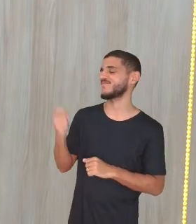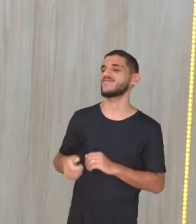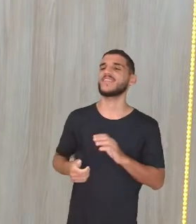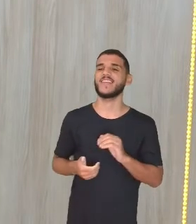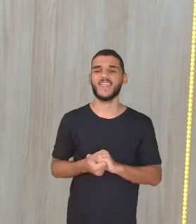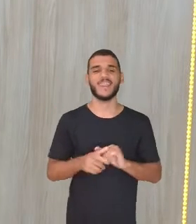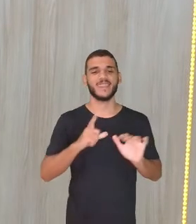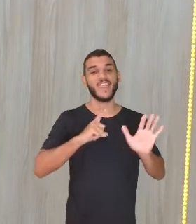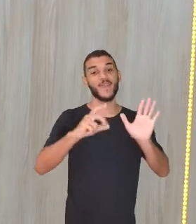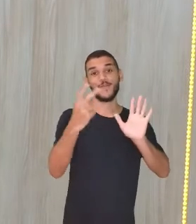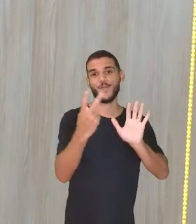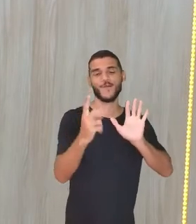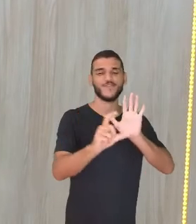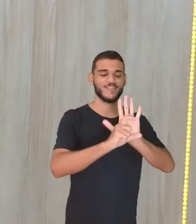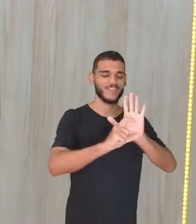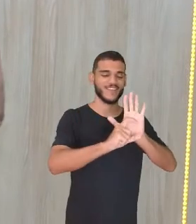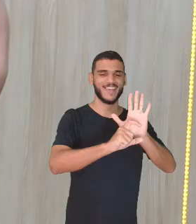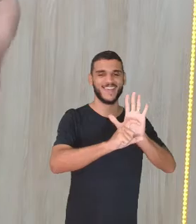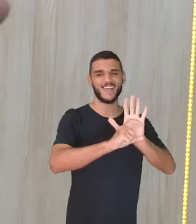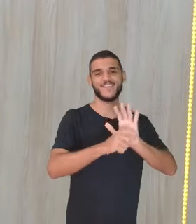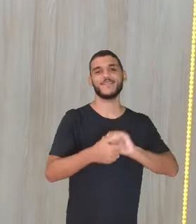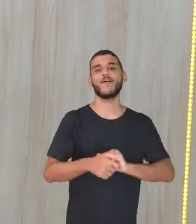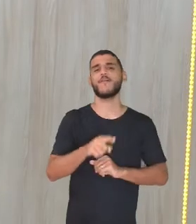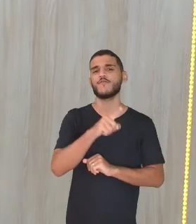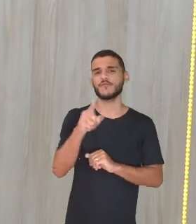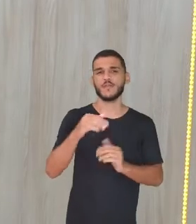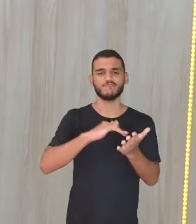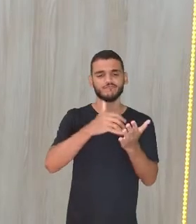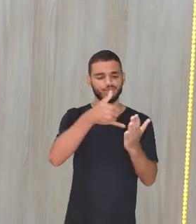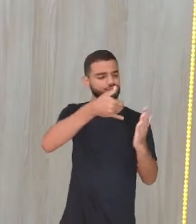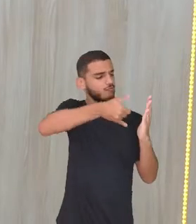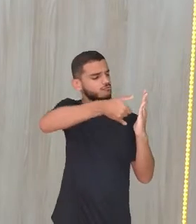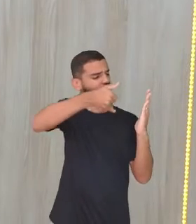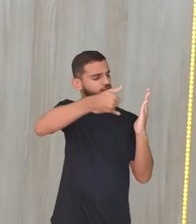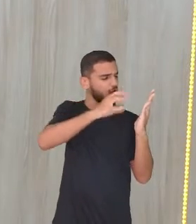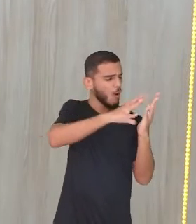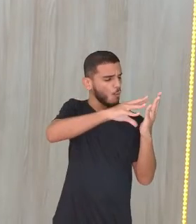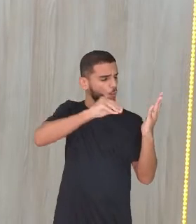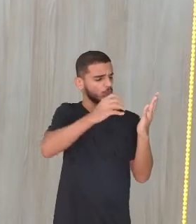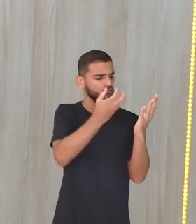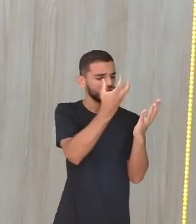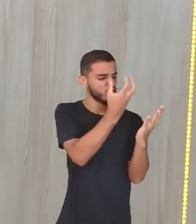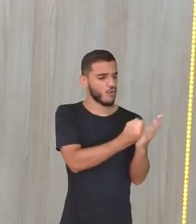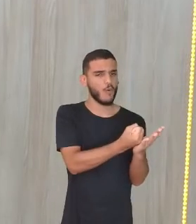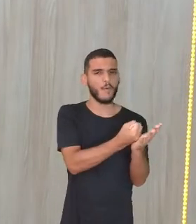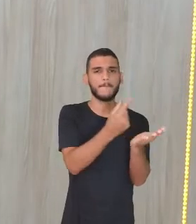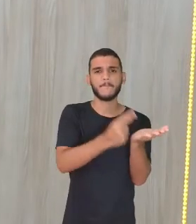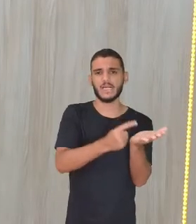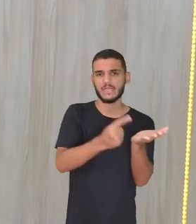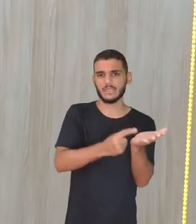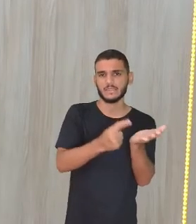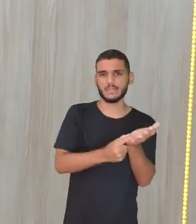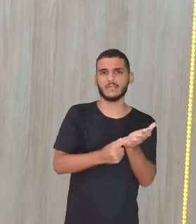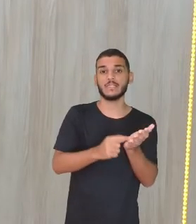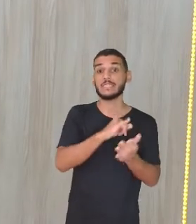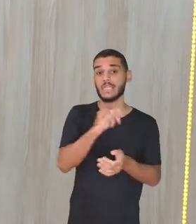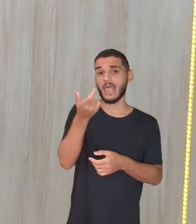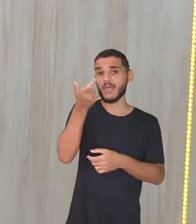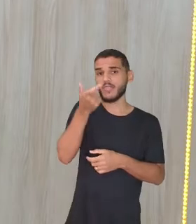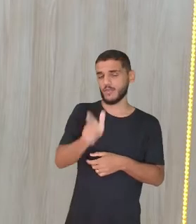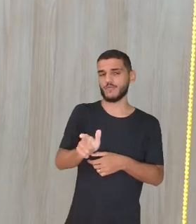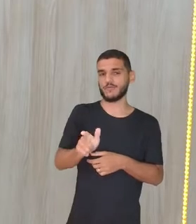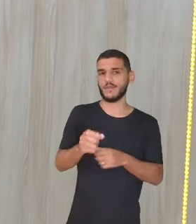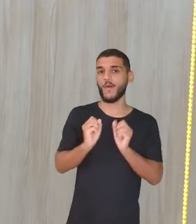da tela, tem aqui os QR Codes. Você aponta seu celular para ele e baixa o aplicativo, caso você não tenha.